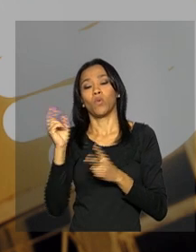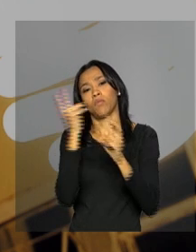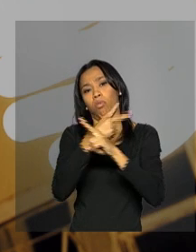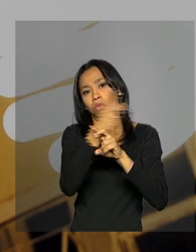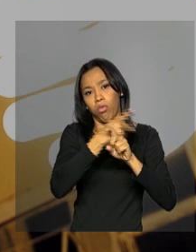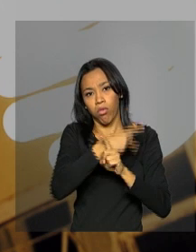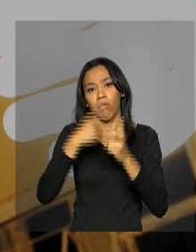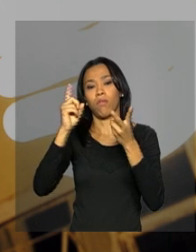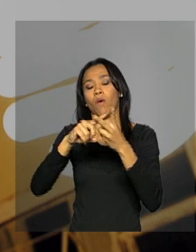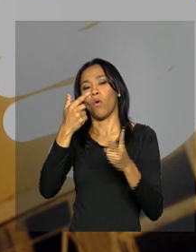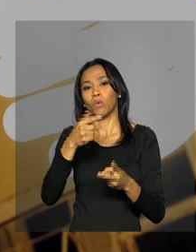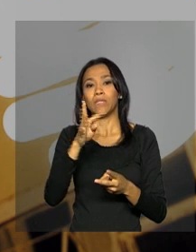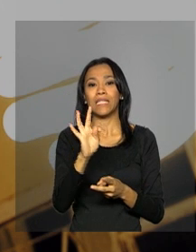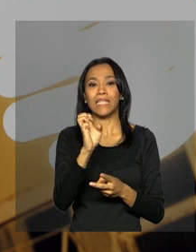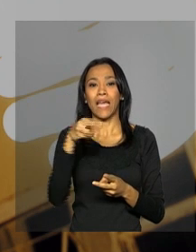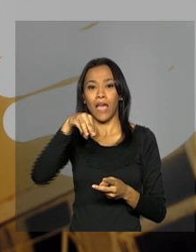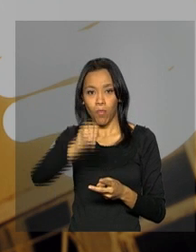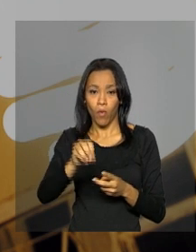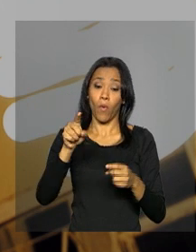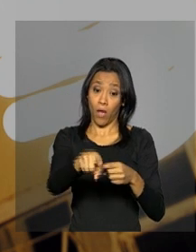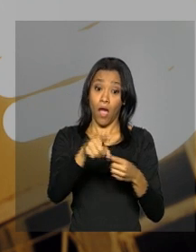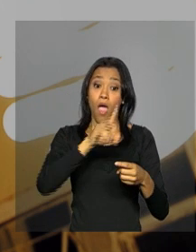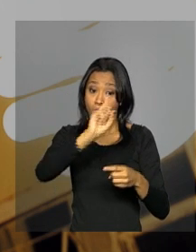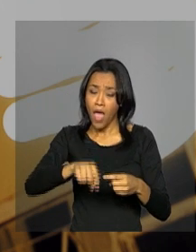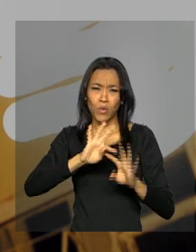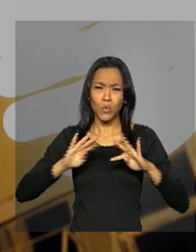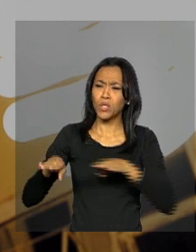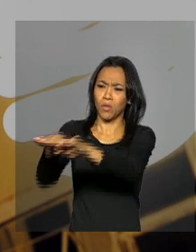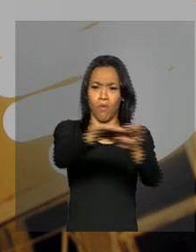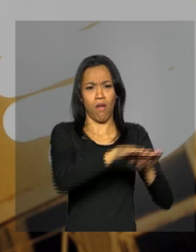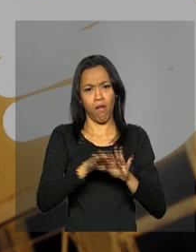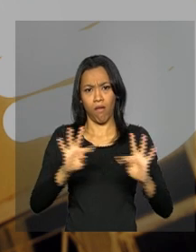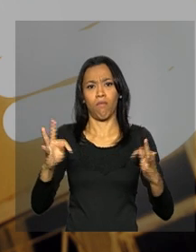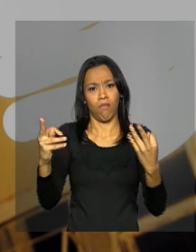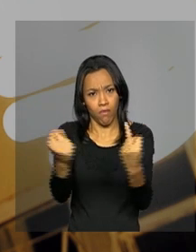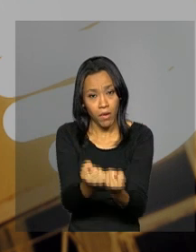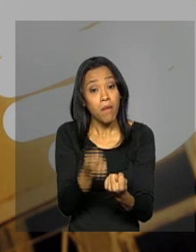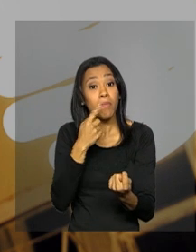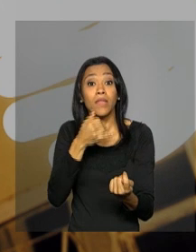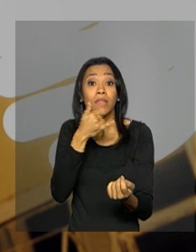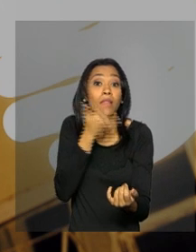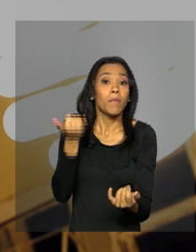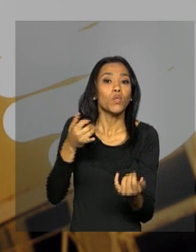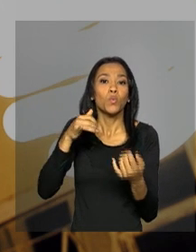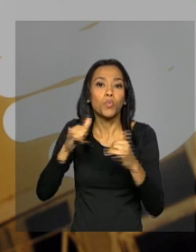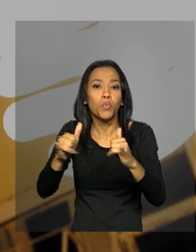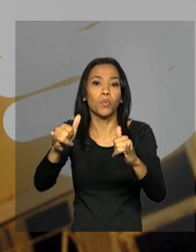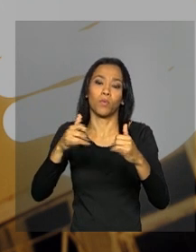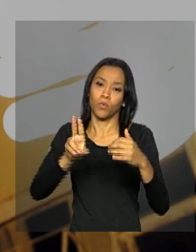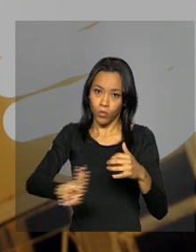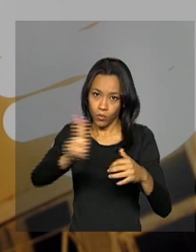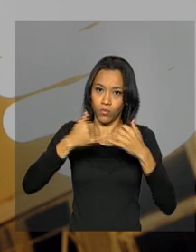as termoelétricas. A bandeira é aplicada a todos os consumidores, multiplicando-se o consumo pelo valor da bandeira. Na